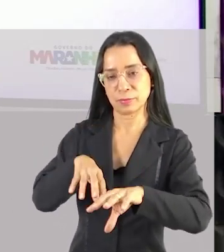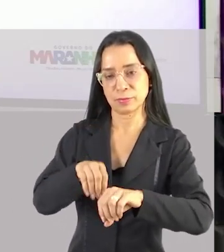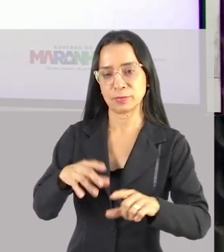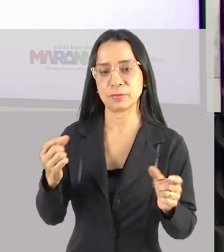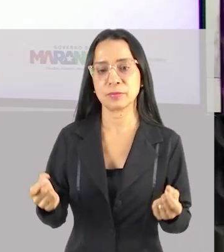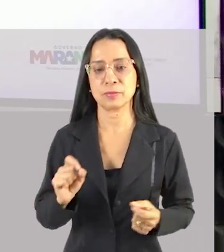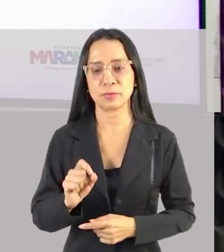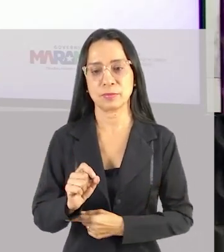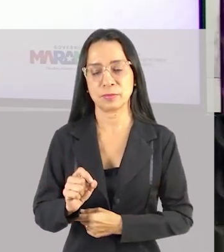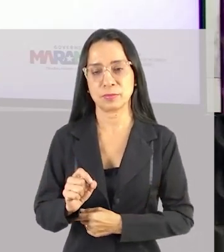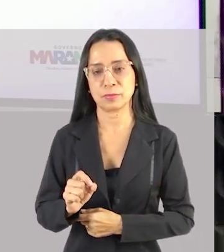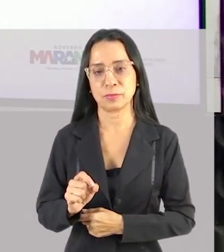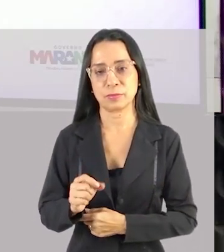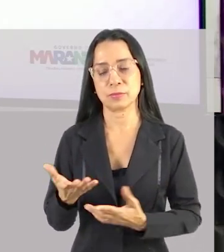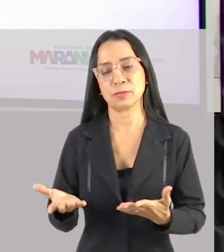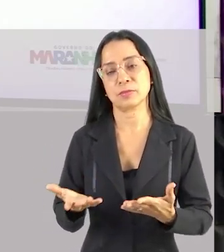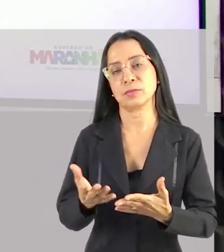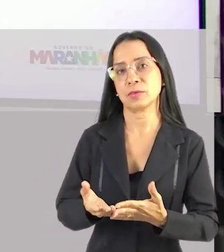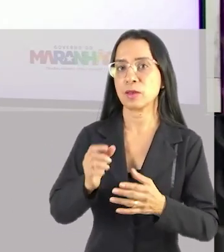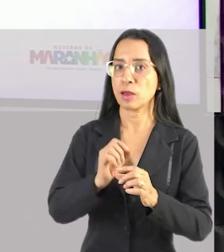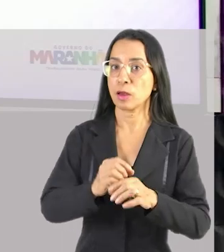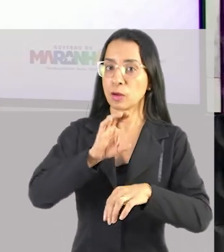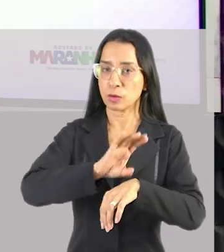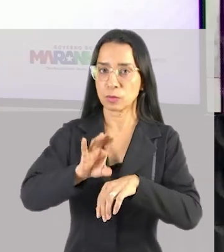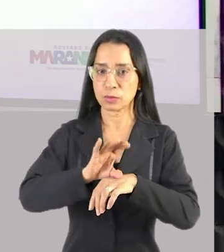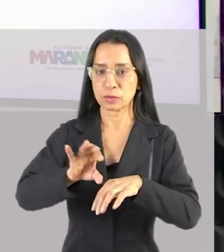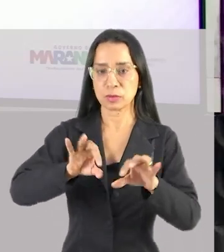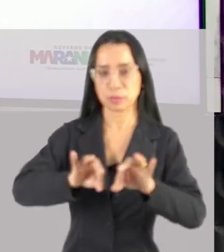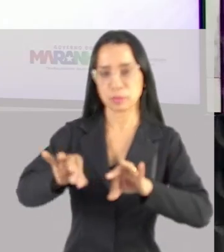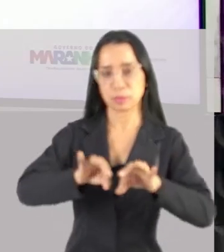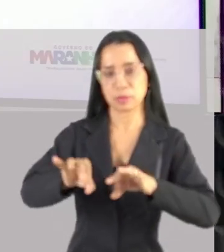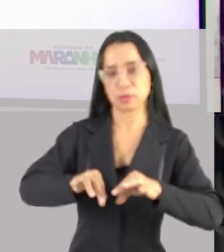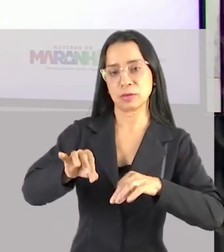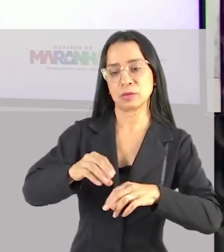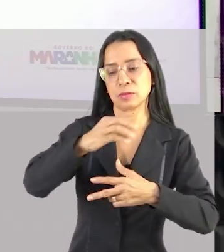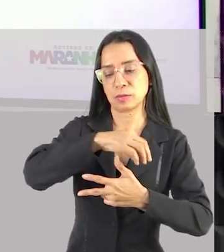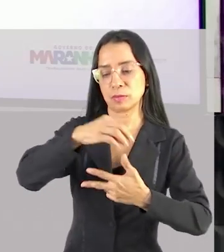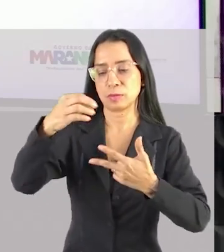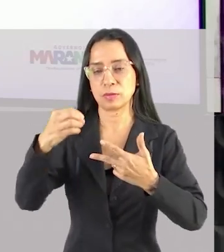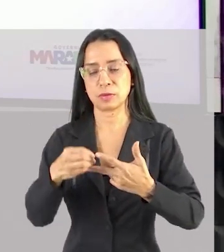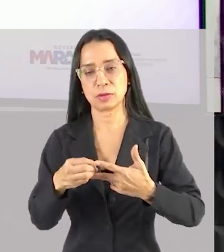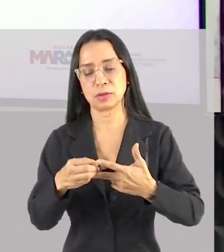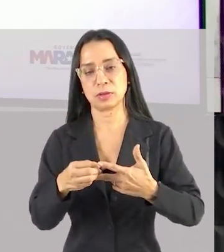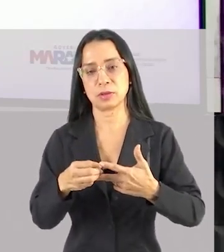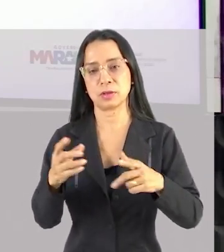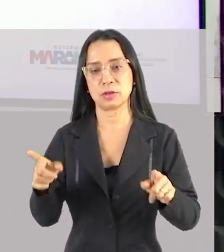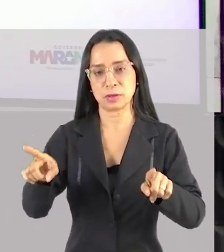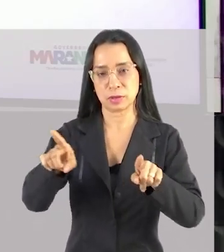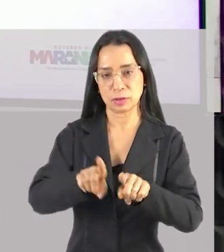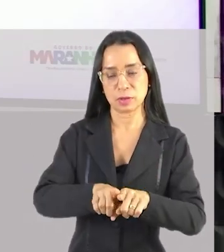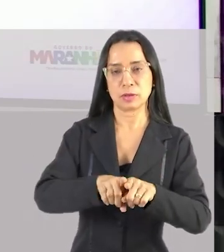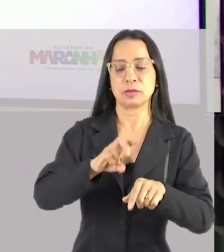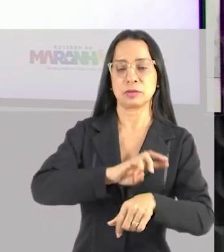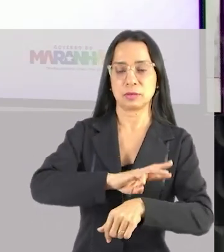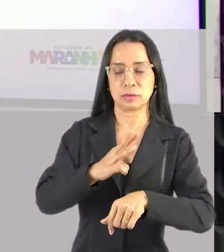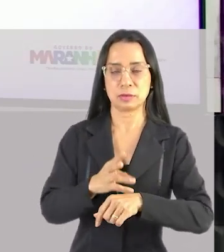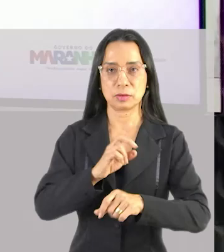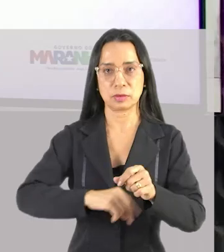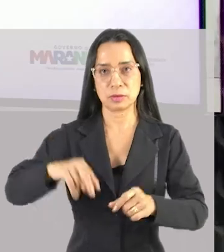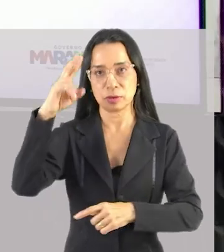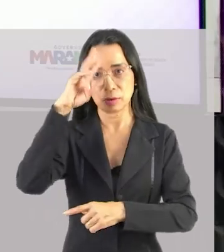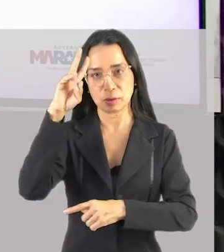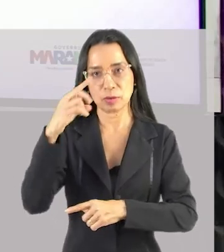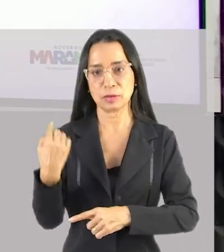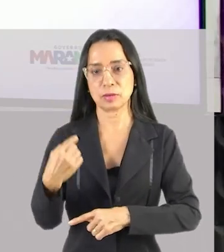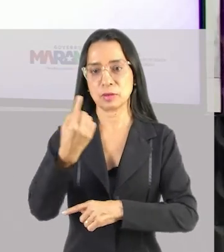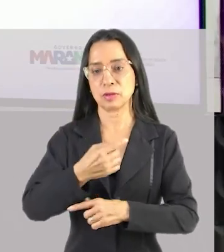da Educação. Aqui é um cursinho pré-vestibular para o Enem, para as provas do Enem e da UEMA. E lembrando